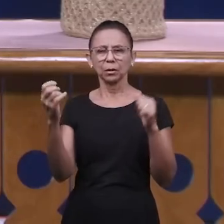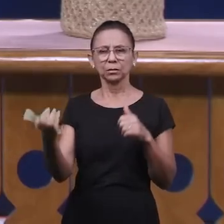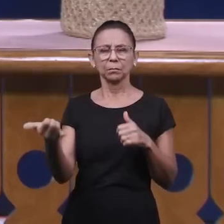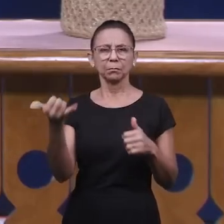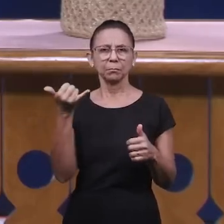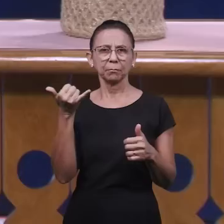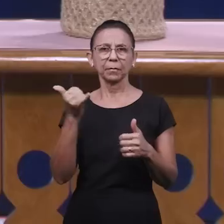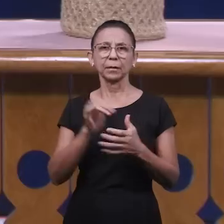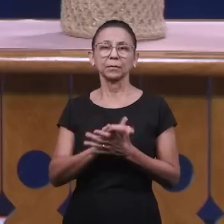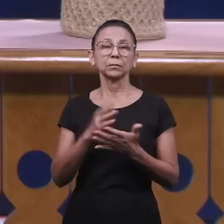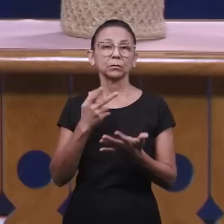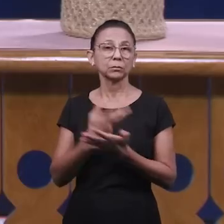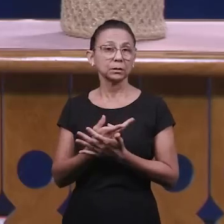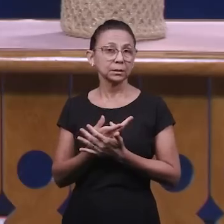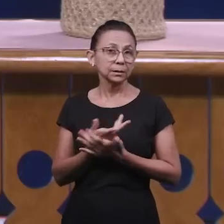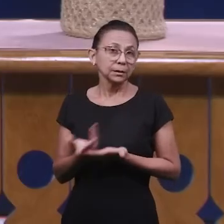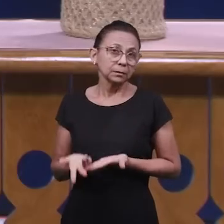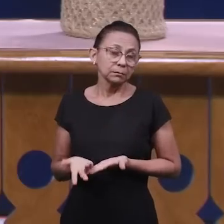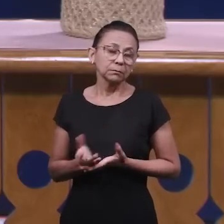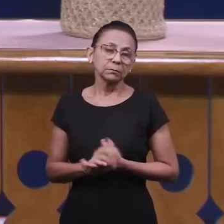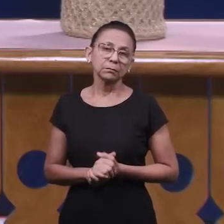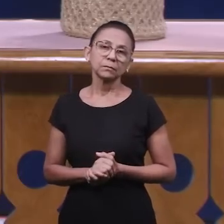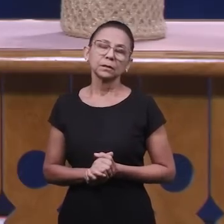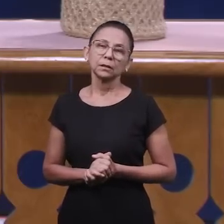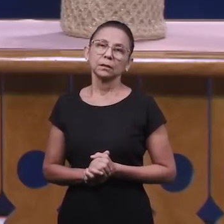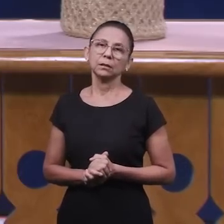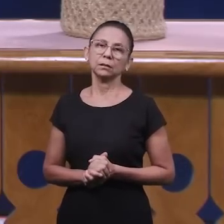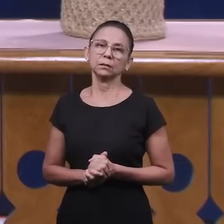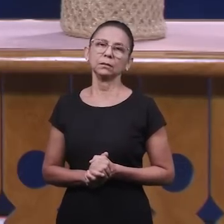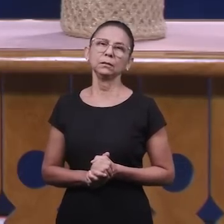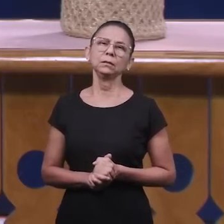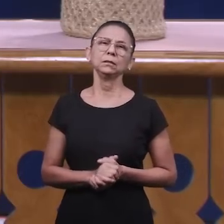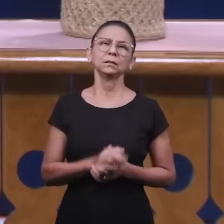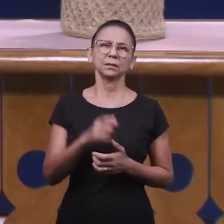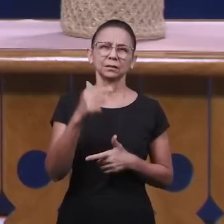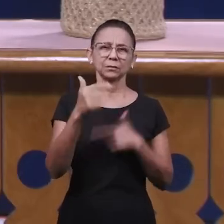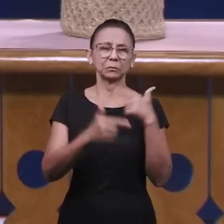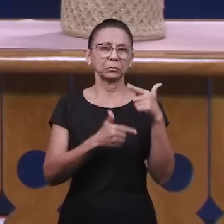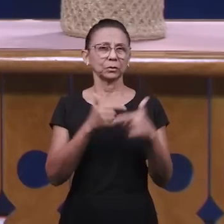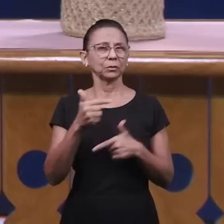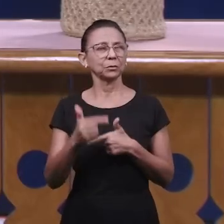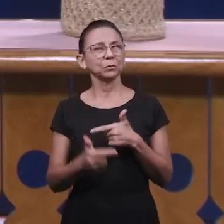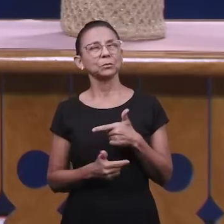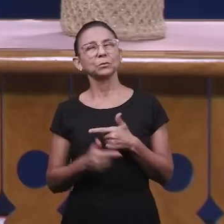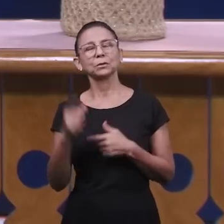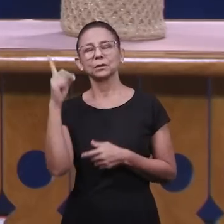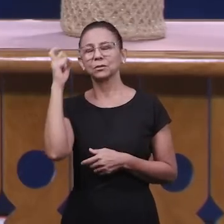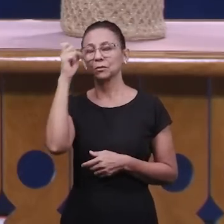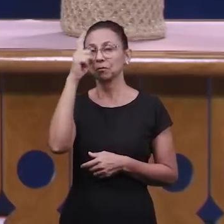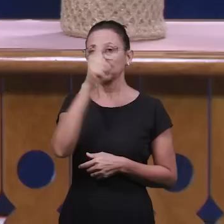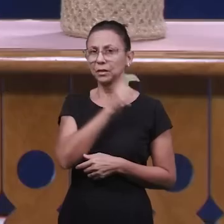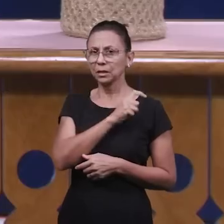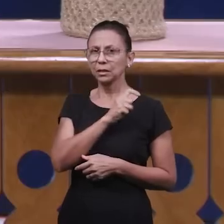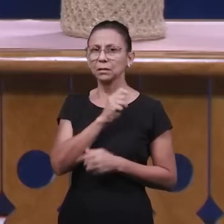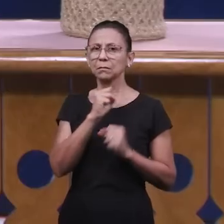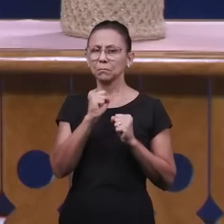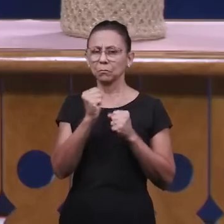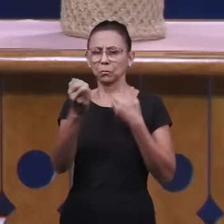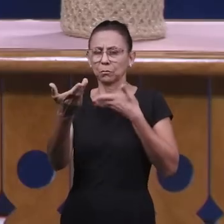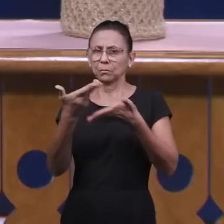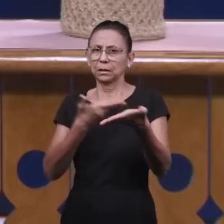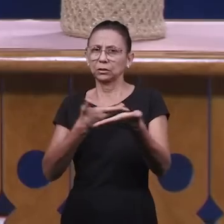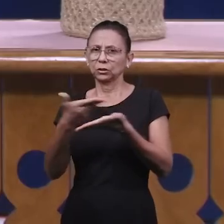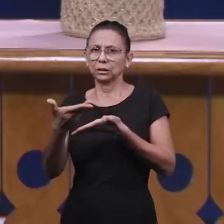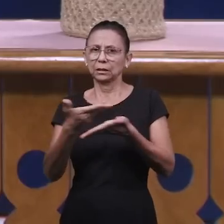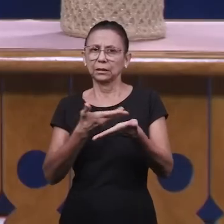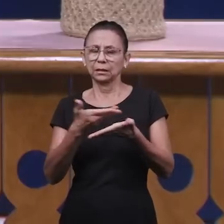isso sem precisar se identificar. De maneira totalmente discreta. Você vai colocar a sua luta, o problema que você está passando. Você vai ouvir